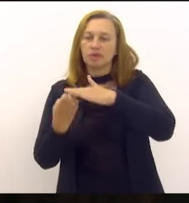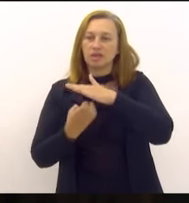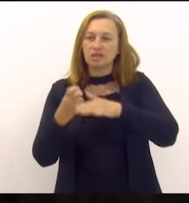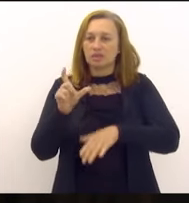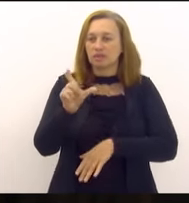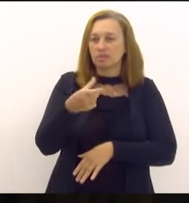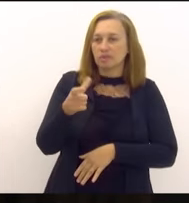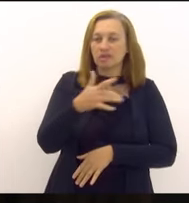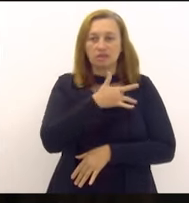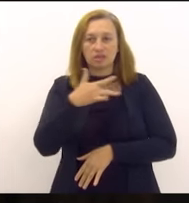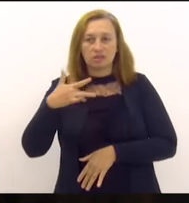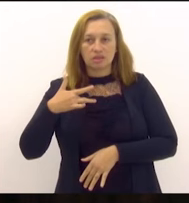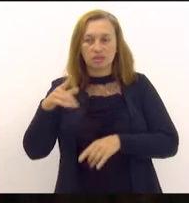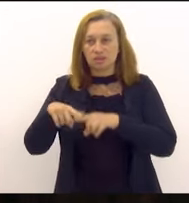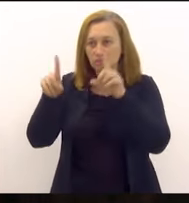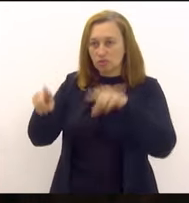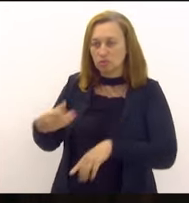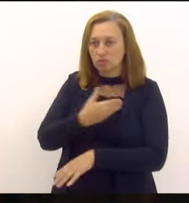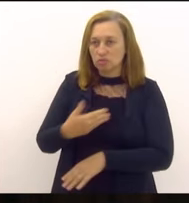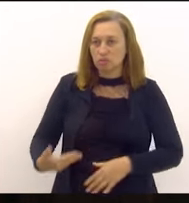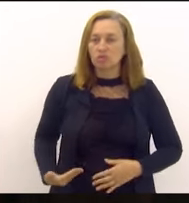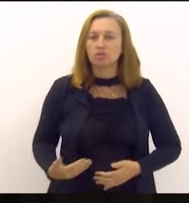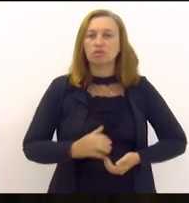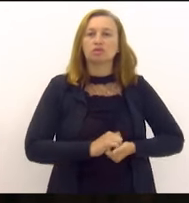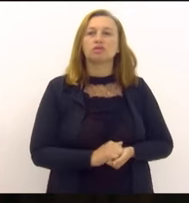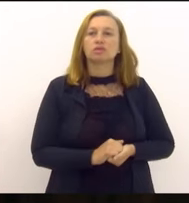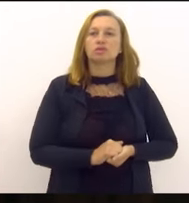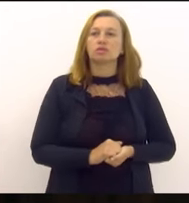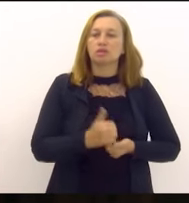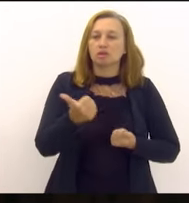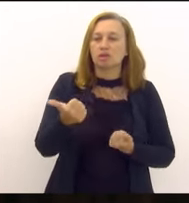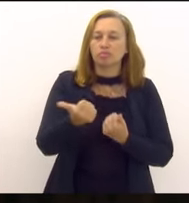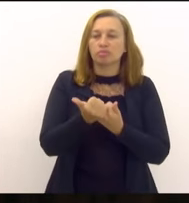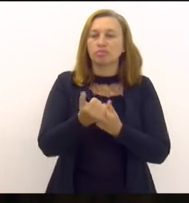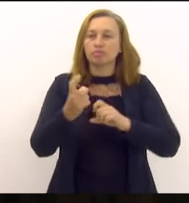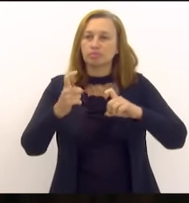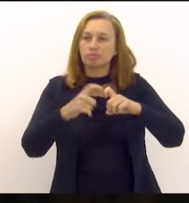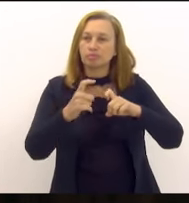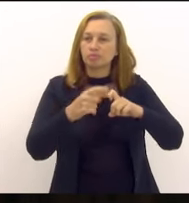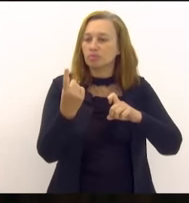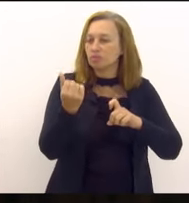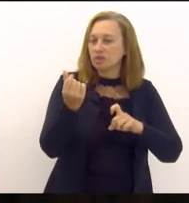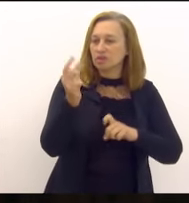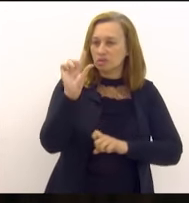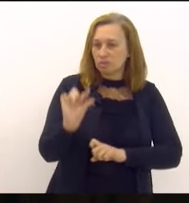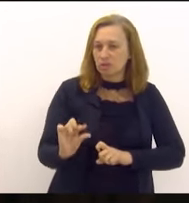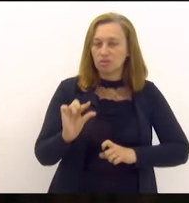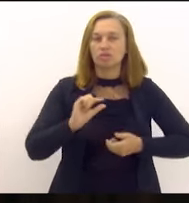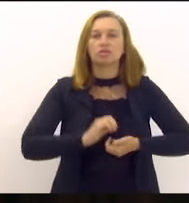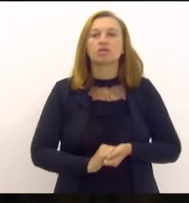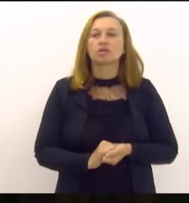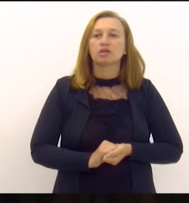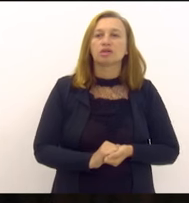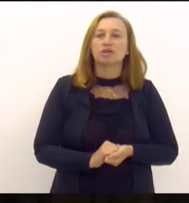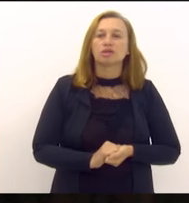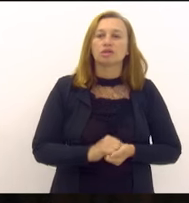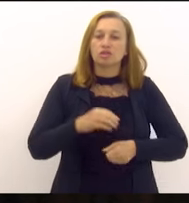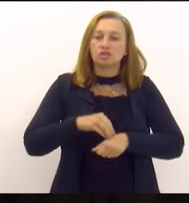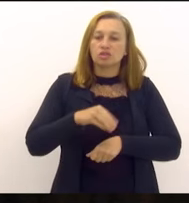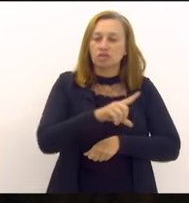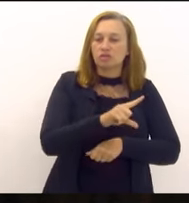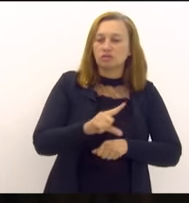que os servidores de segurança pública disponham de assistência médica por preços módicos. Parecer de